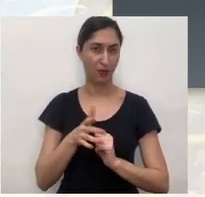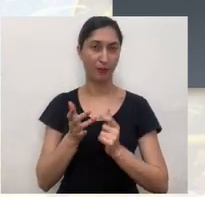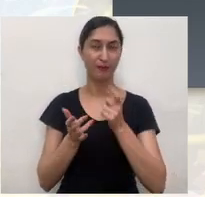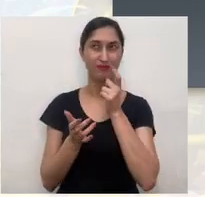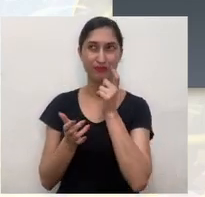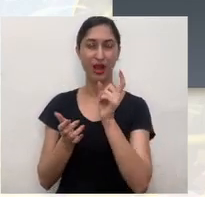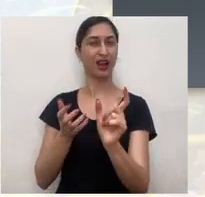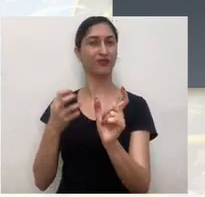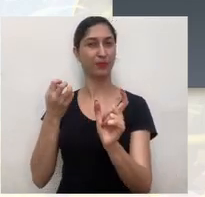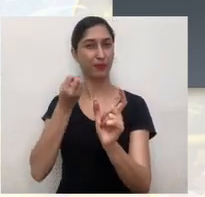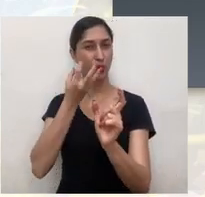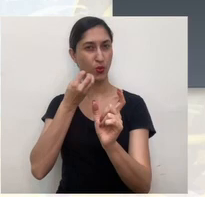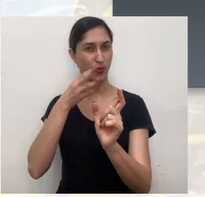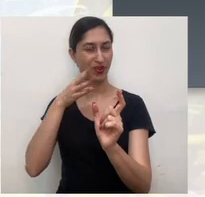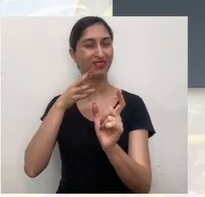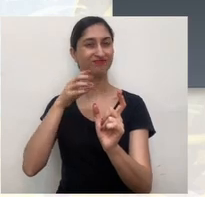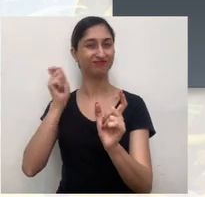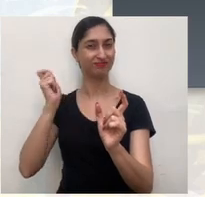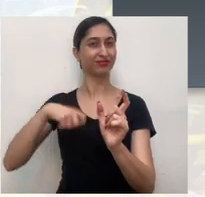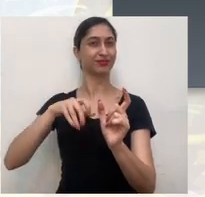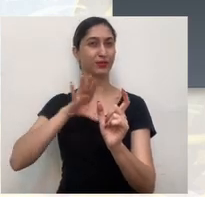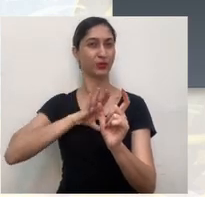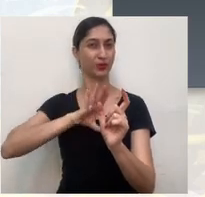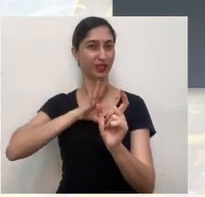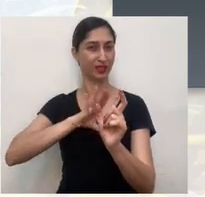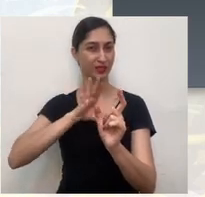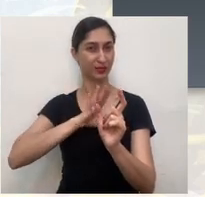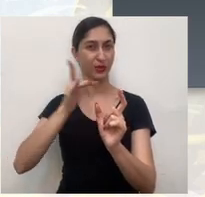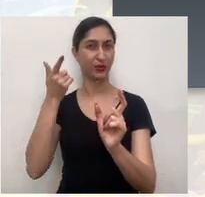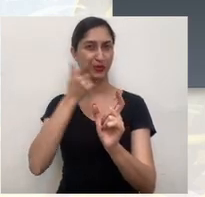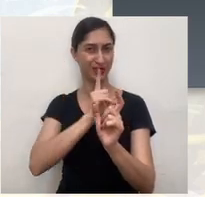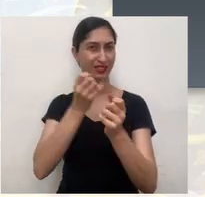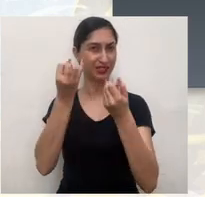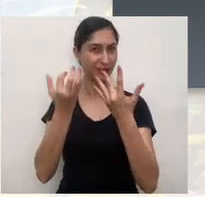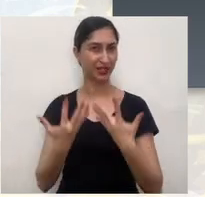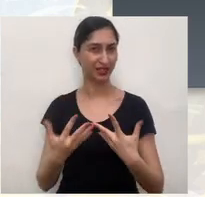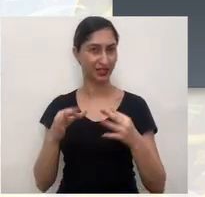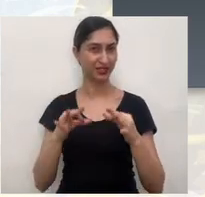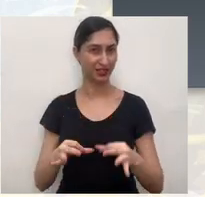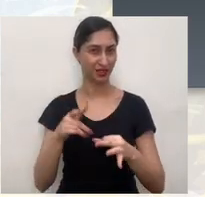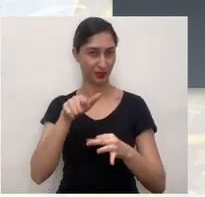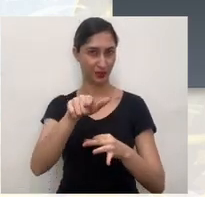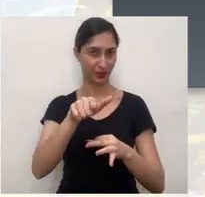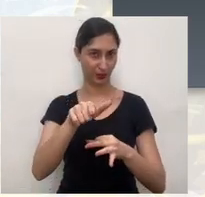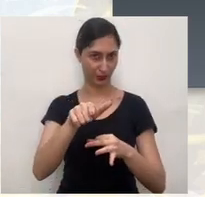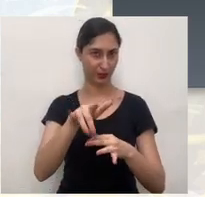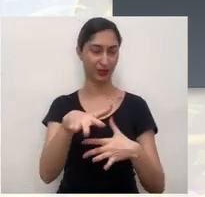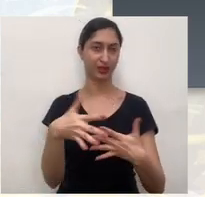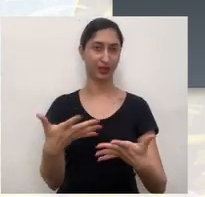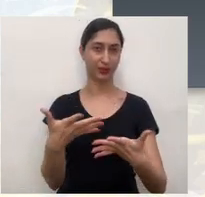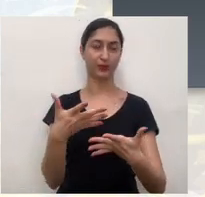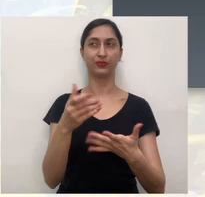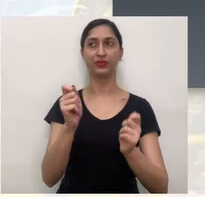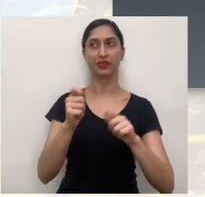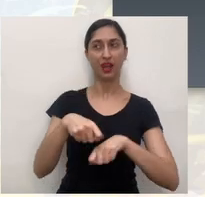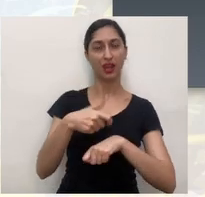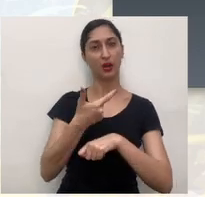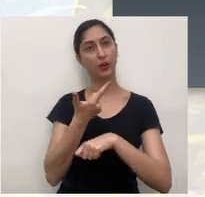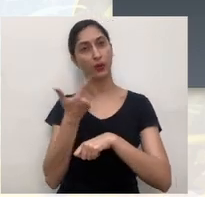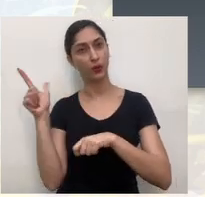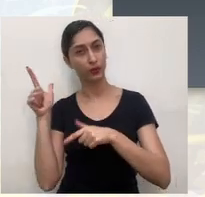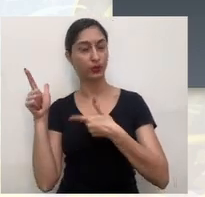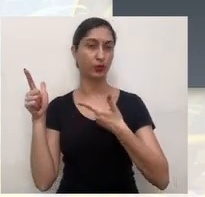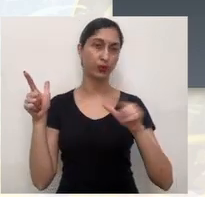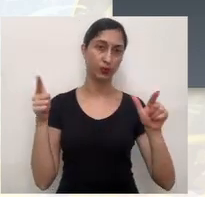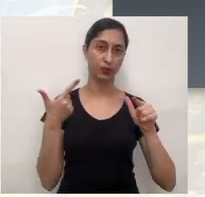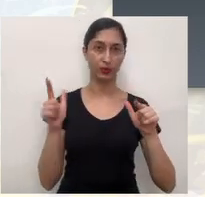português para criar essa particularidade. Então, a temporalidade pode dar margem a outras interpretações,